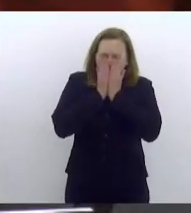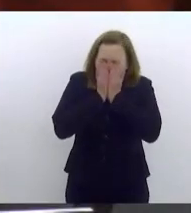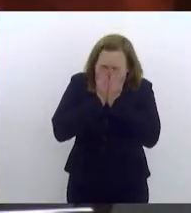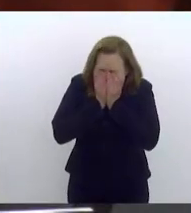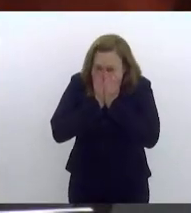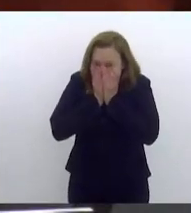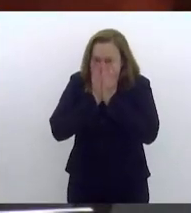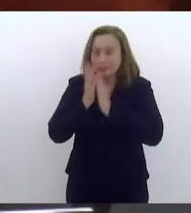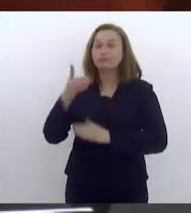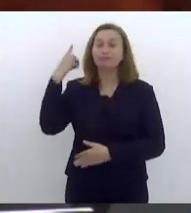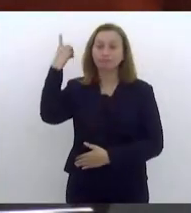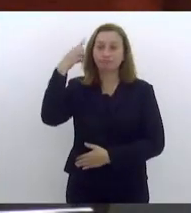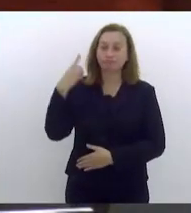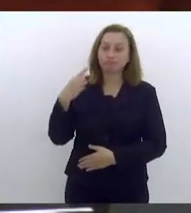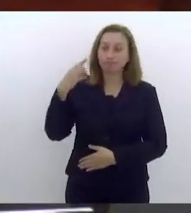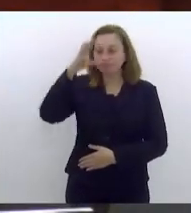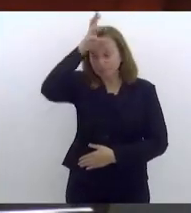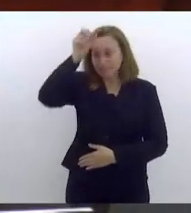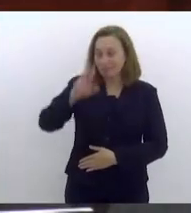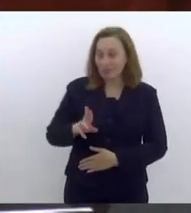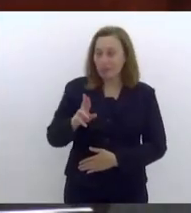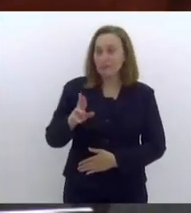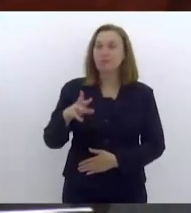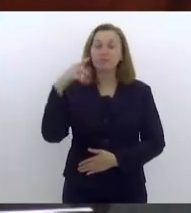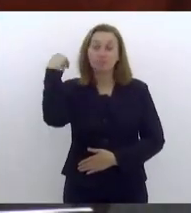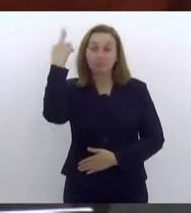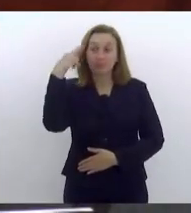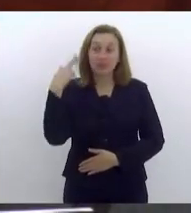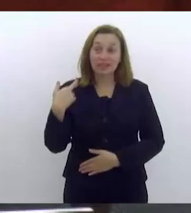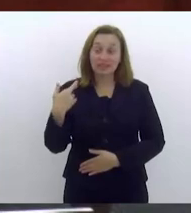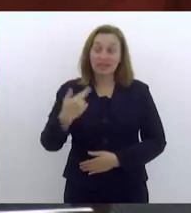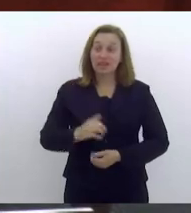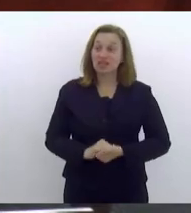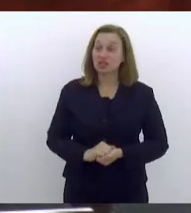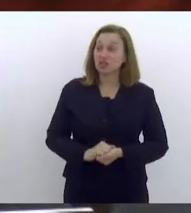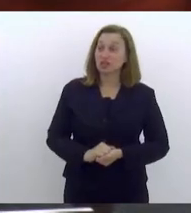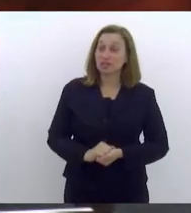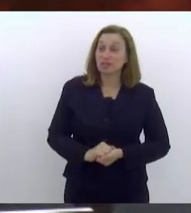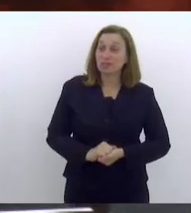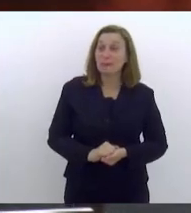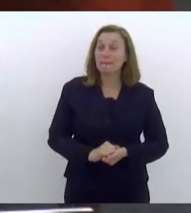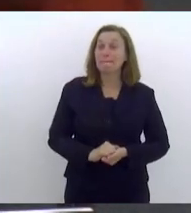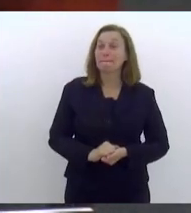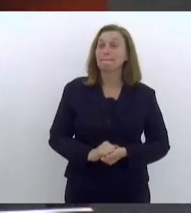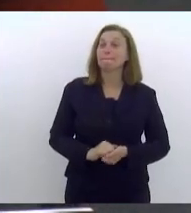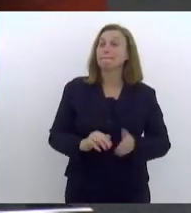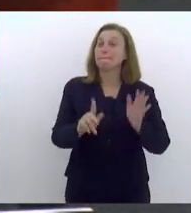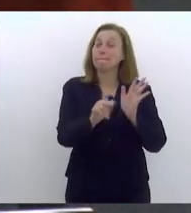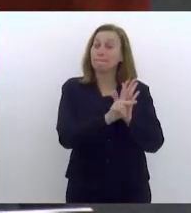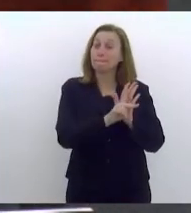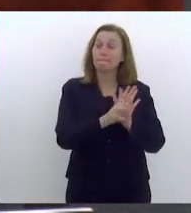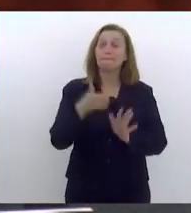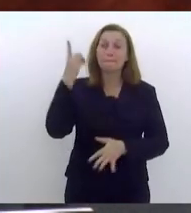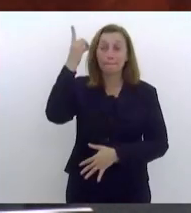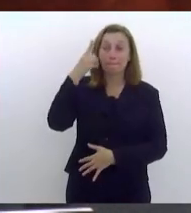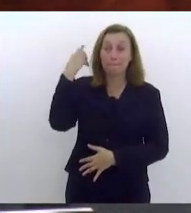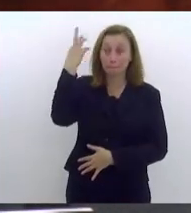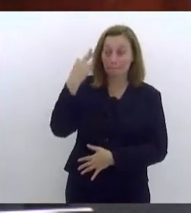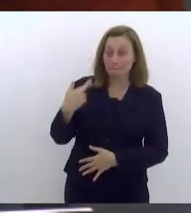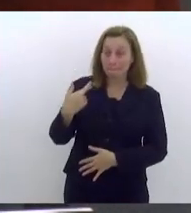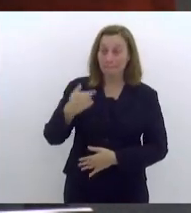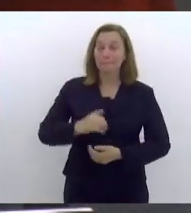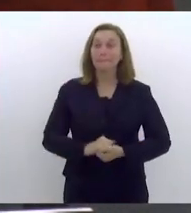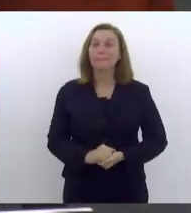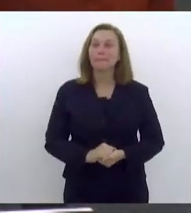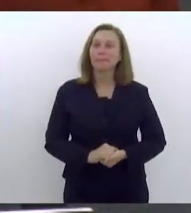Deputada Tia Ju, presidente, deputada Renata Souza, acho que o projeto da deputada Renata,